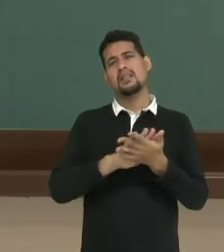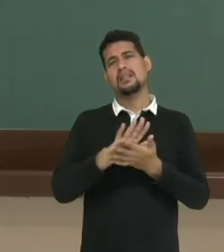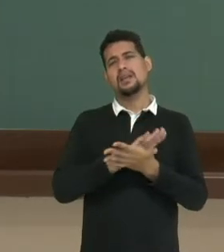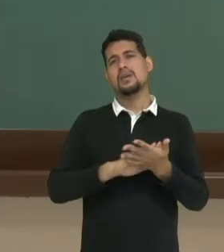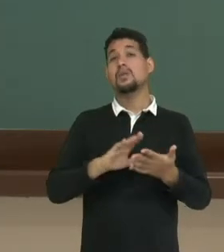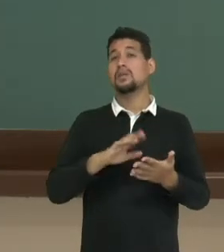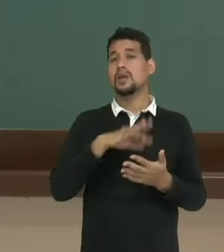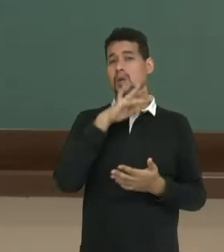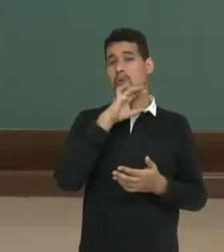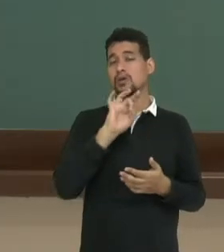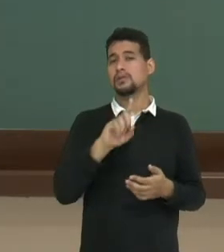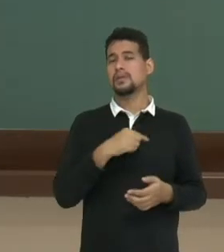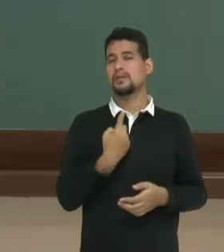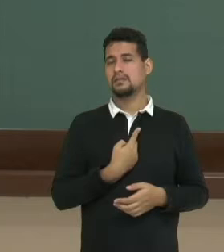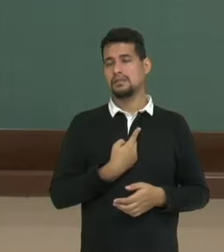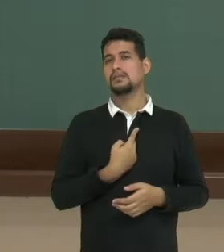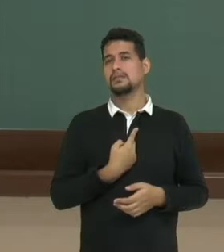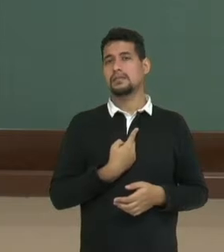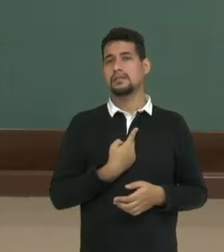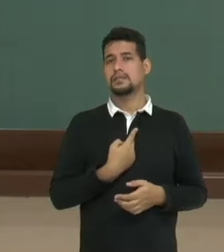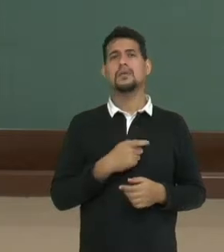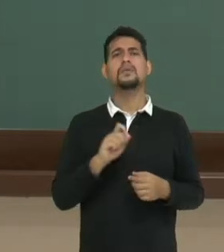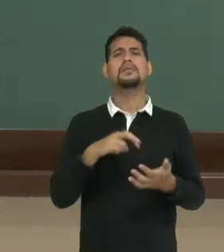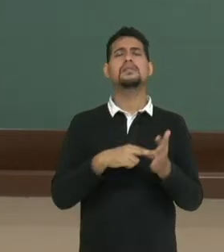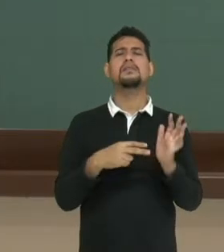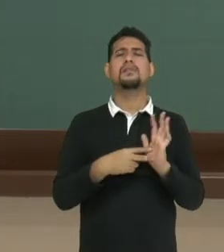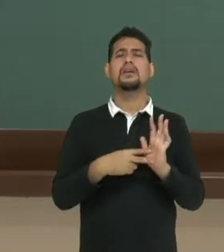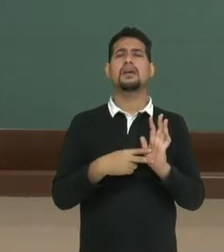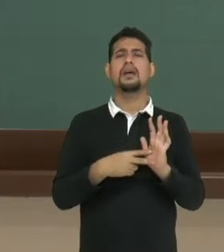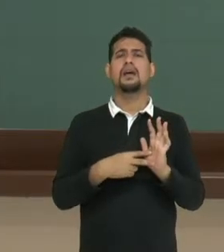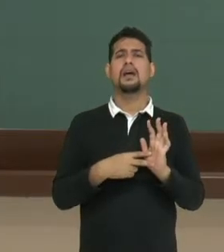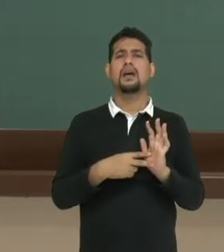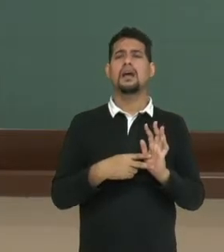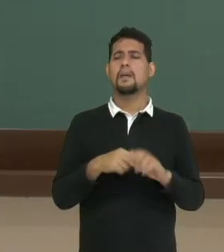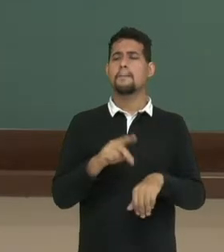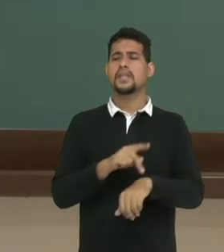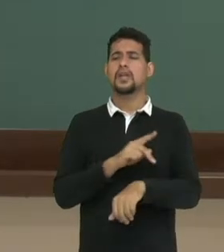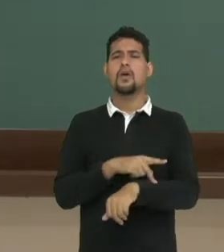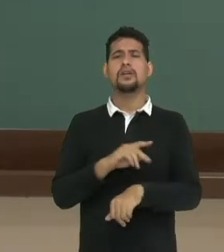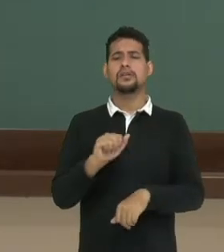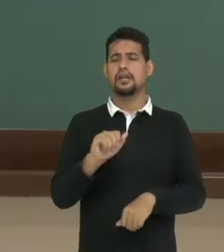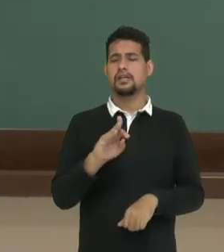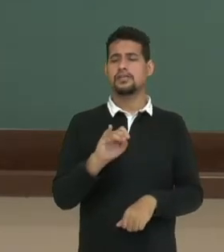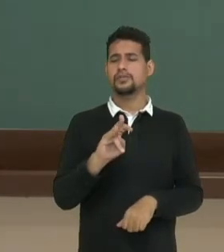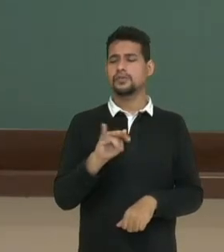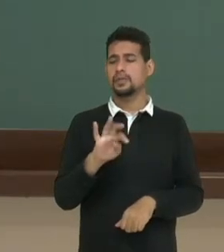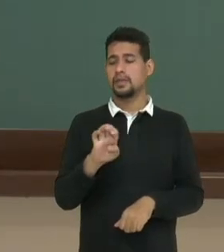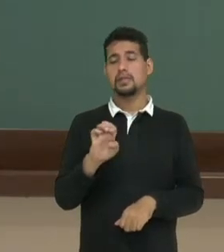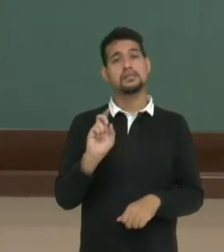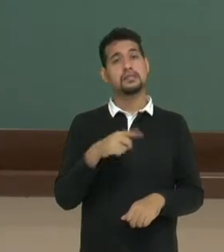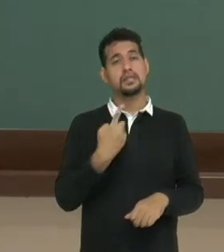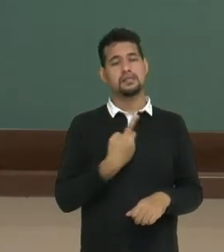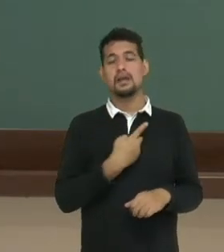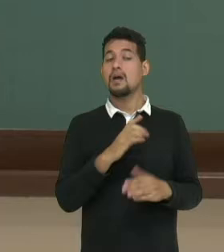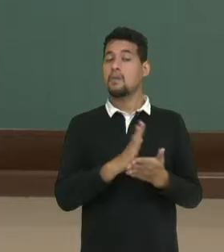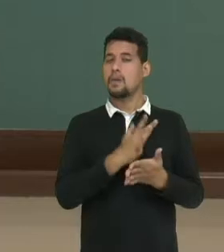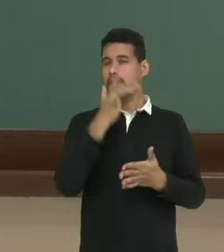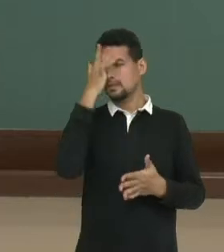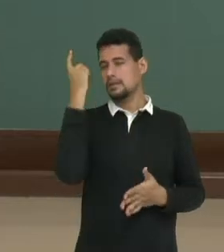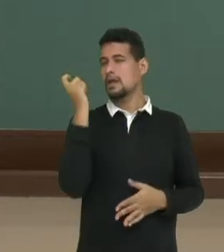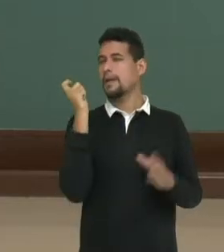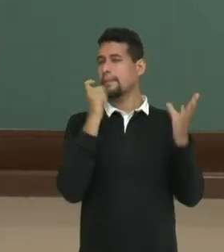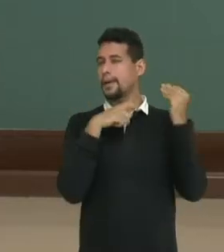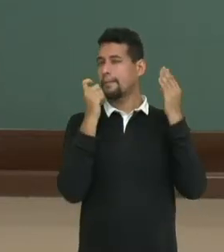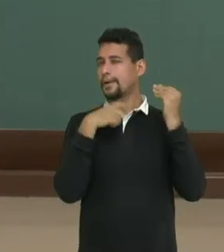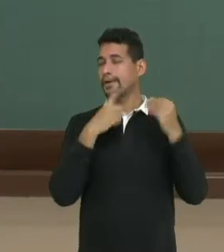o prejuízo para nós? Então, o que seria uma atitude até mesmo pedagógica? Se a gente, de repente, foi até enganado, a